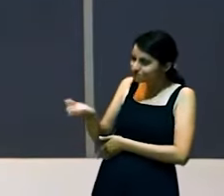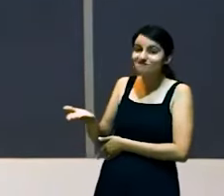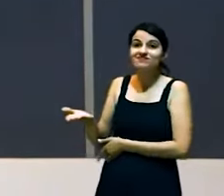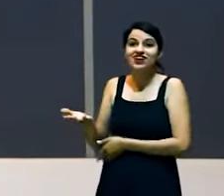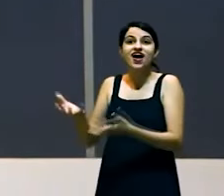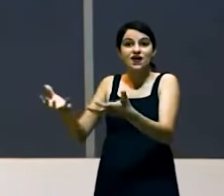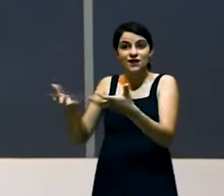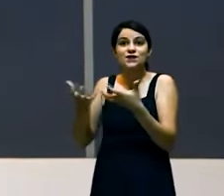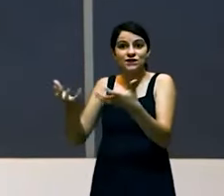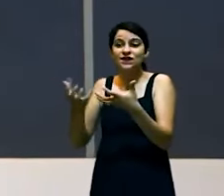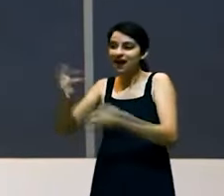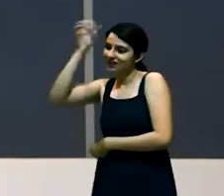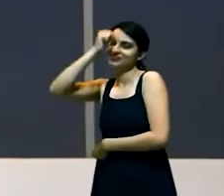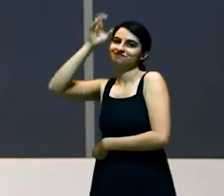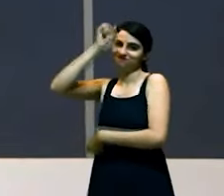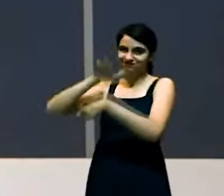em casa.